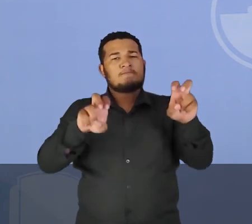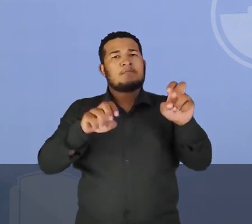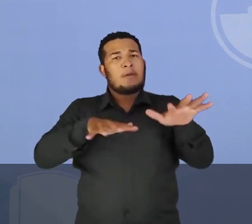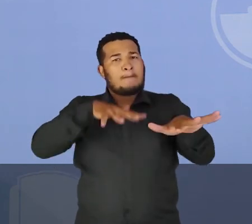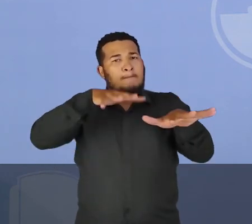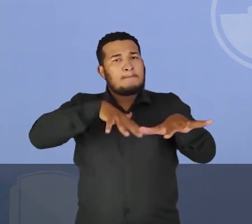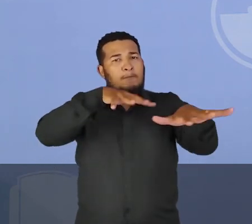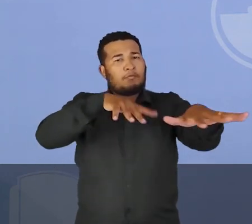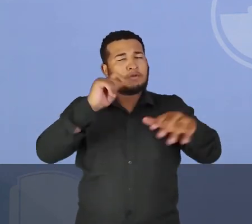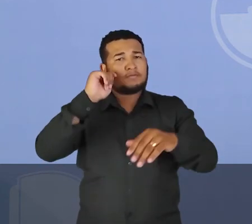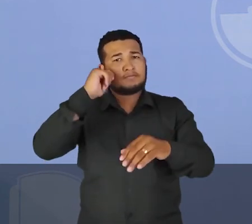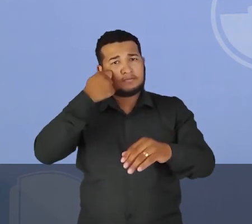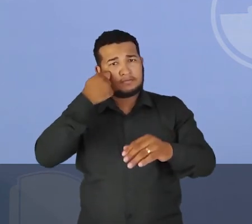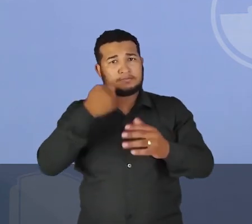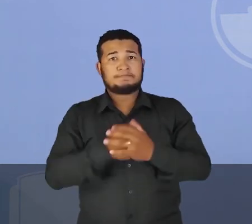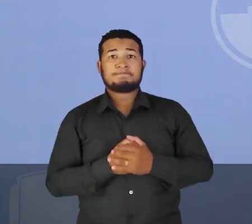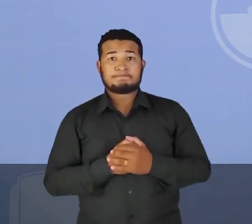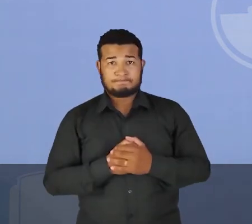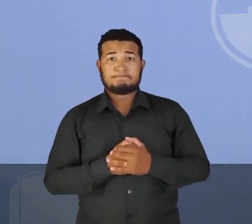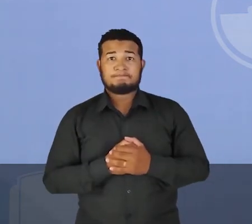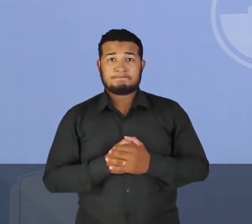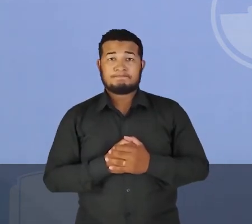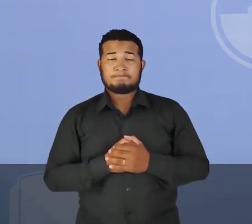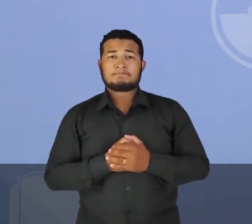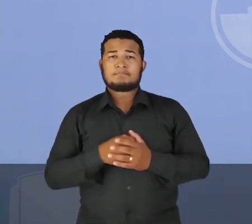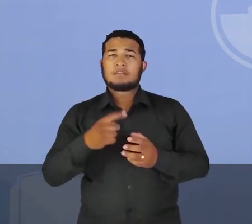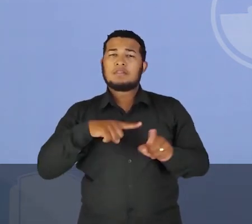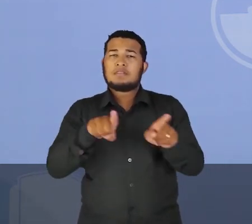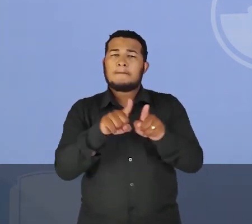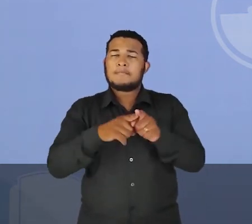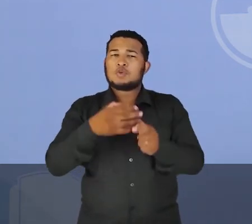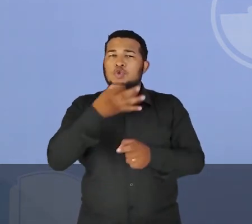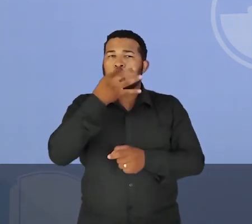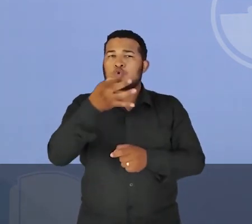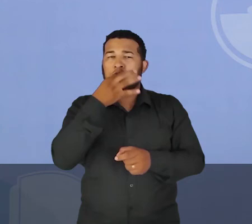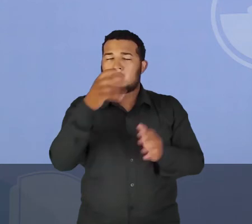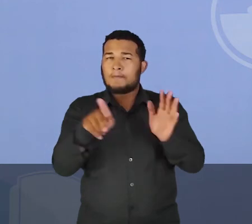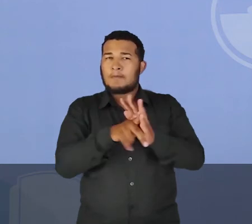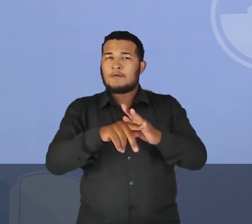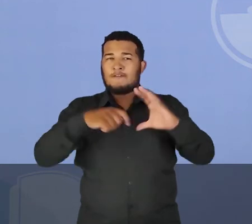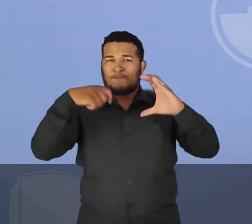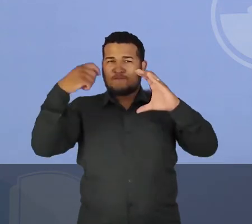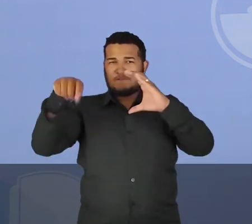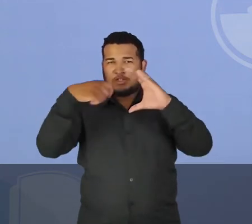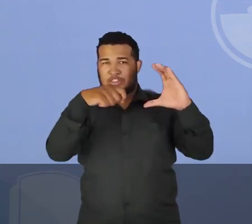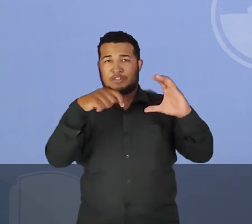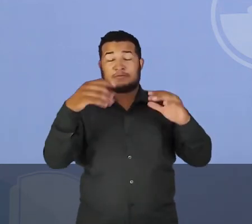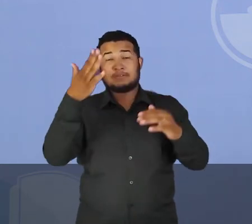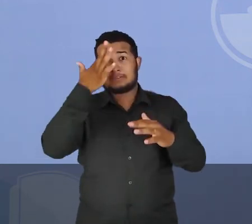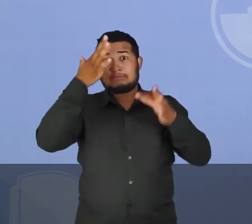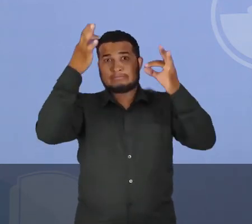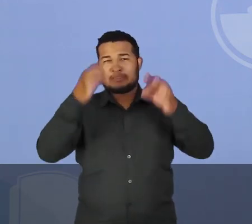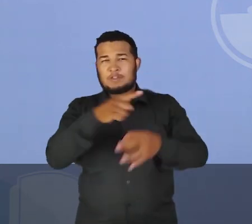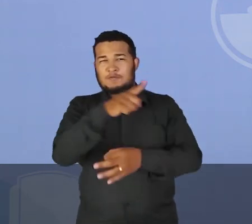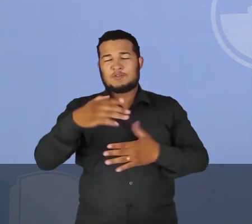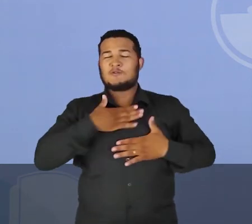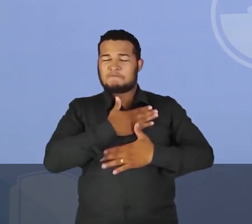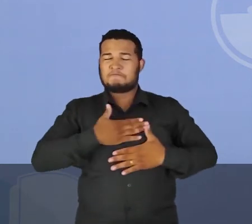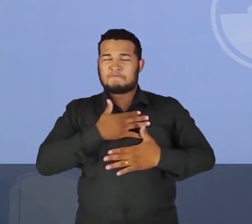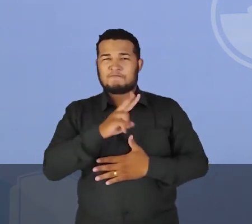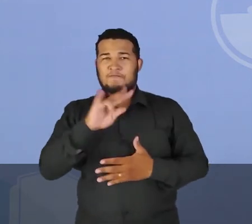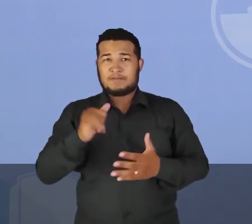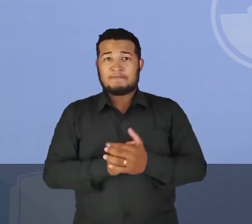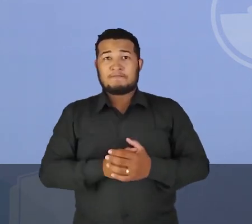negro, tá? E eu vou dar uma sugestão de um videoclipe para vocês assistirem, que eu tenho certeza que vocês vão gostar. É